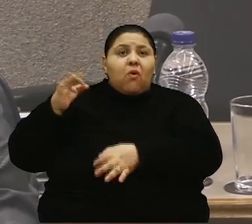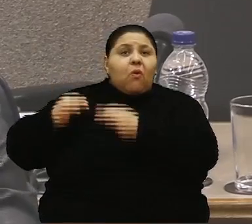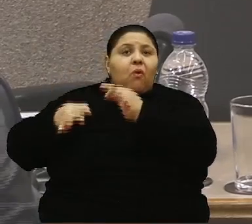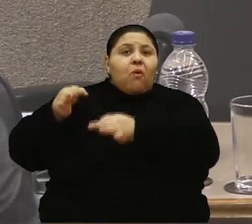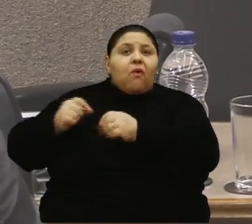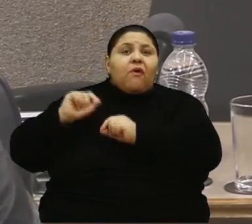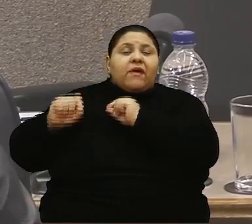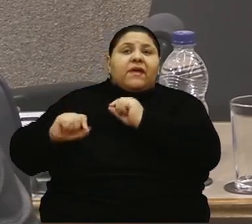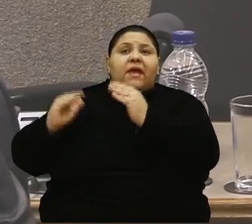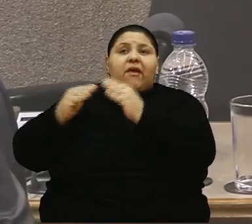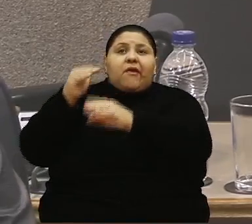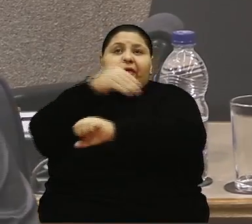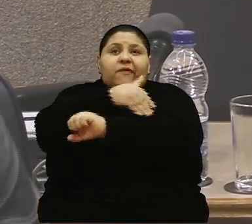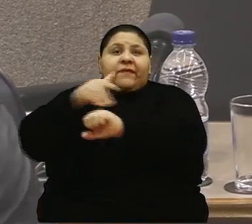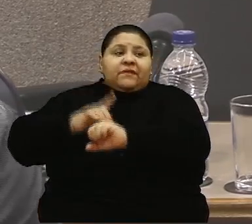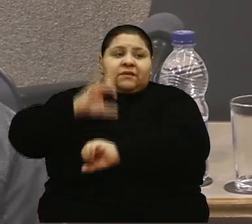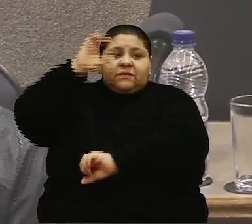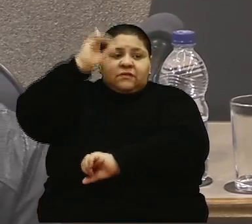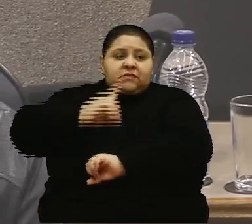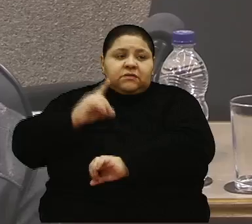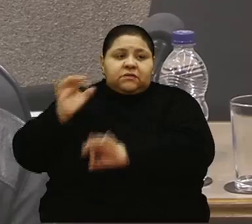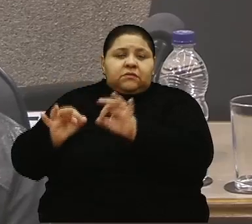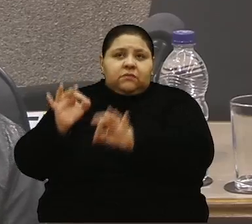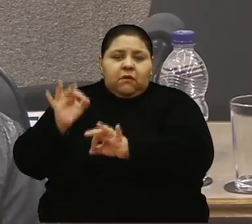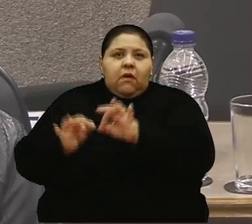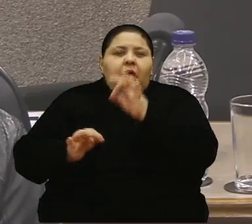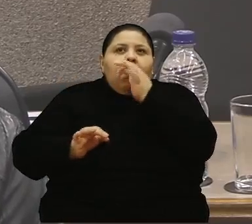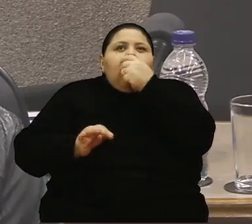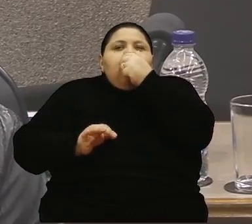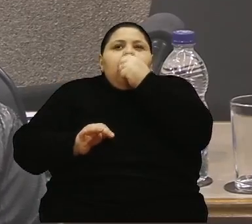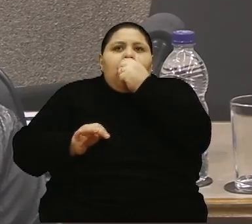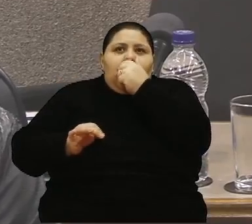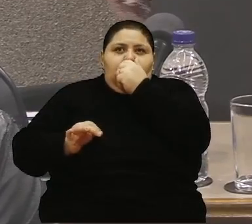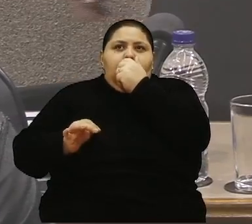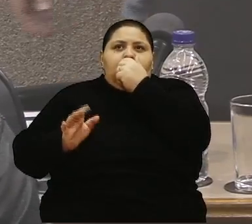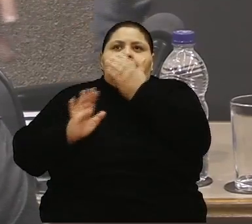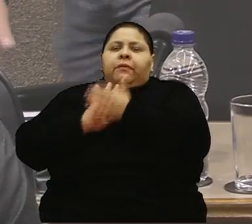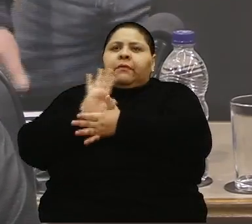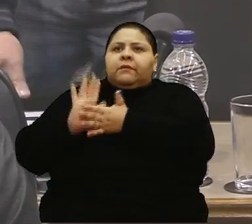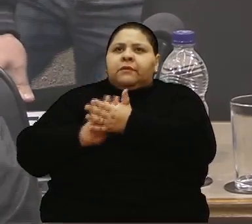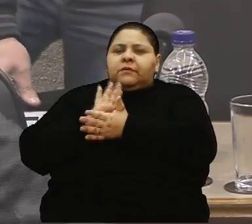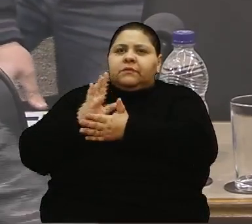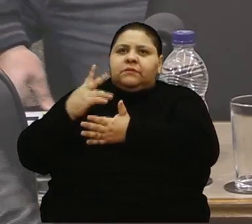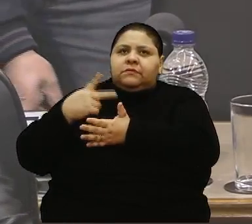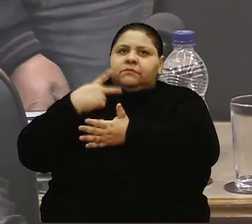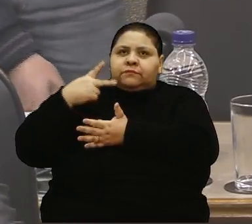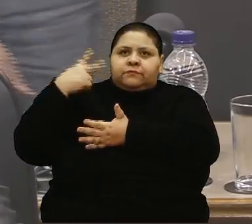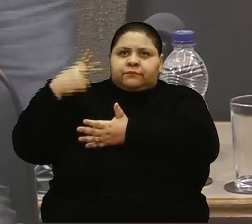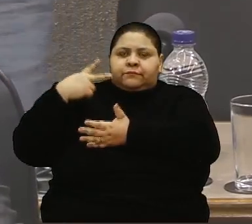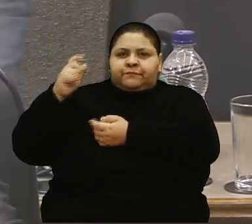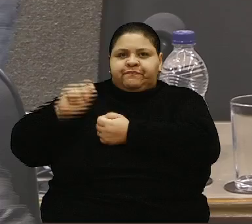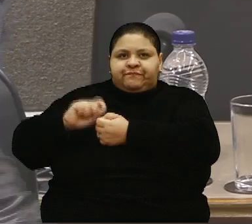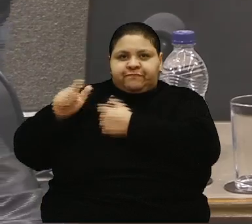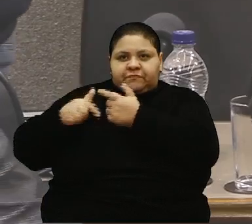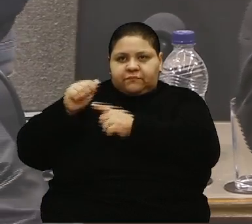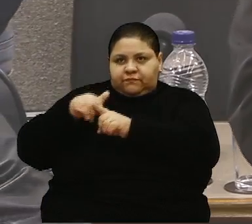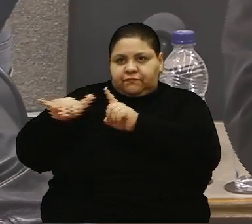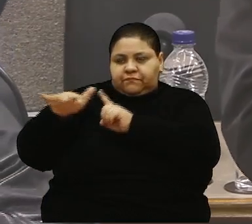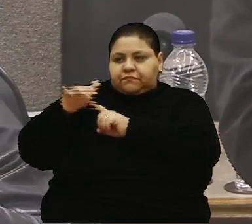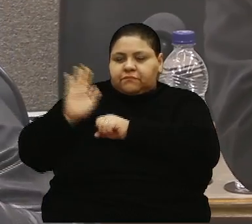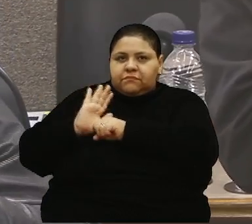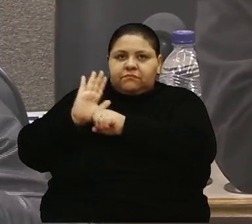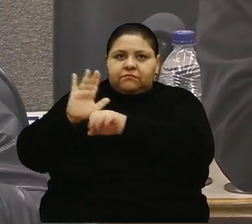está nessa situação, ninguém tem o direito de julgar porque chegaram nessa situação. Ninguém aqui fala, acho que não tem nenhum vereador aqui que não faça um trabalho social, não